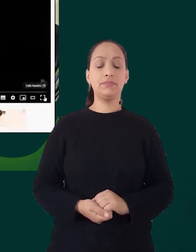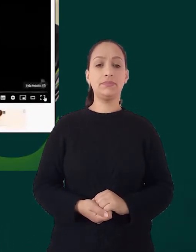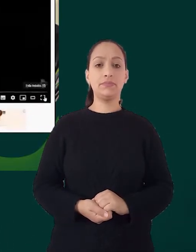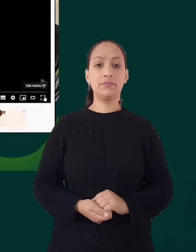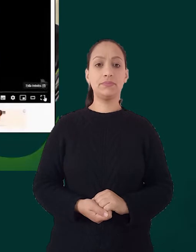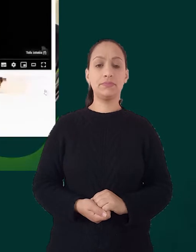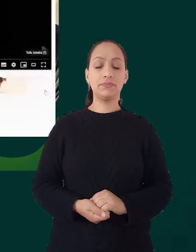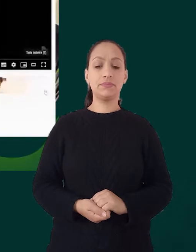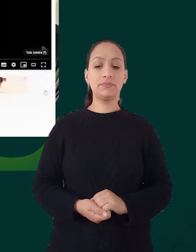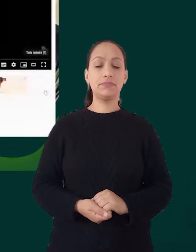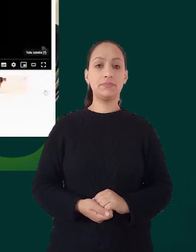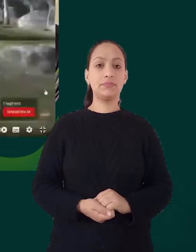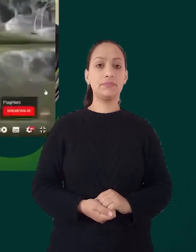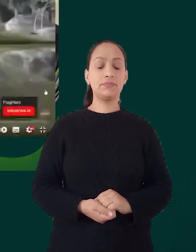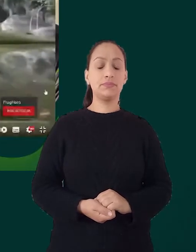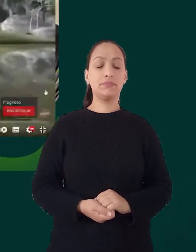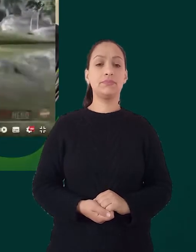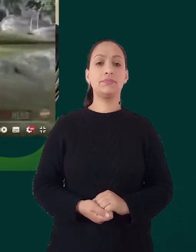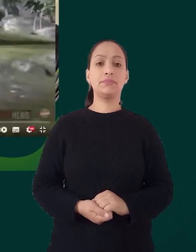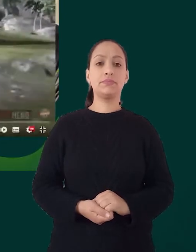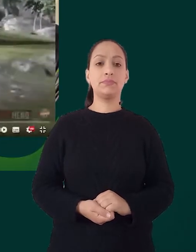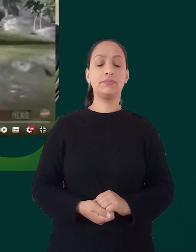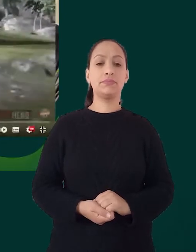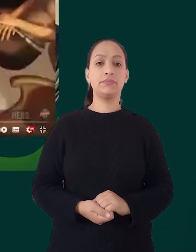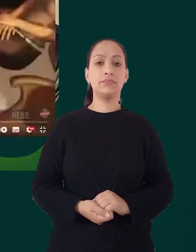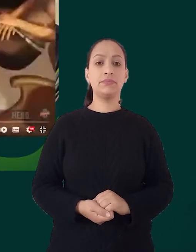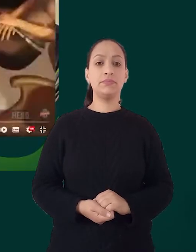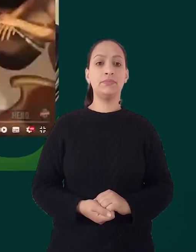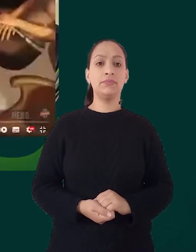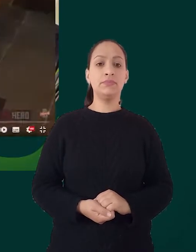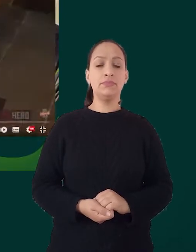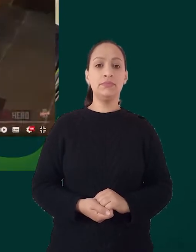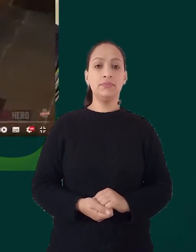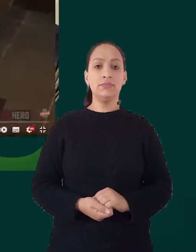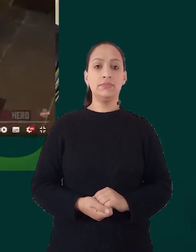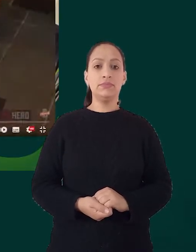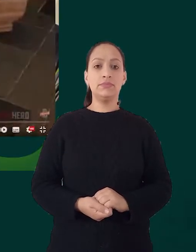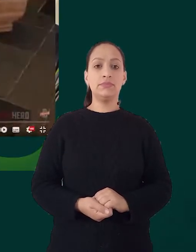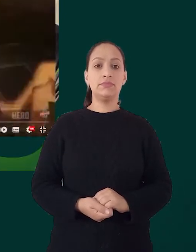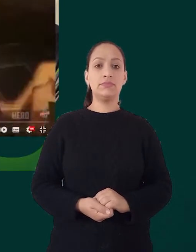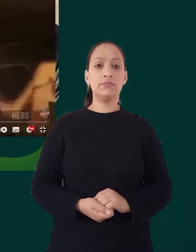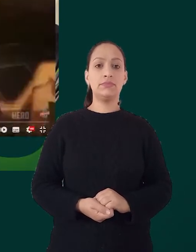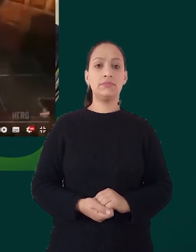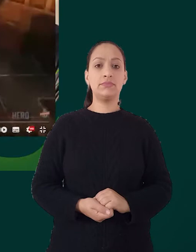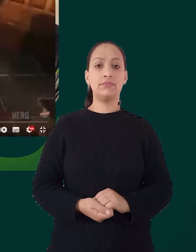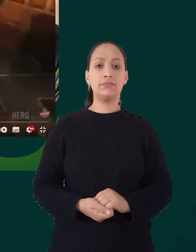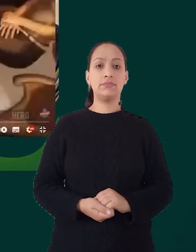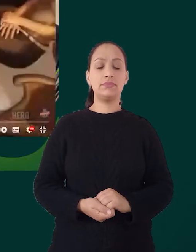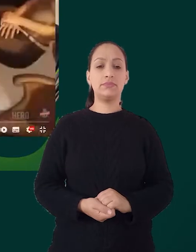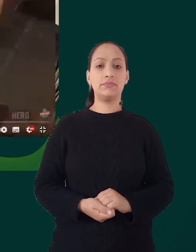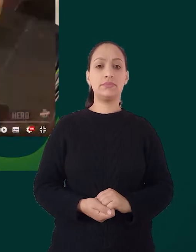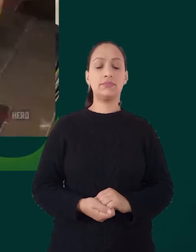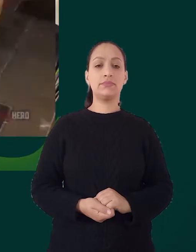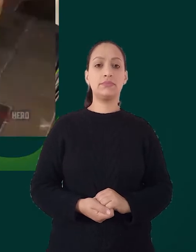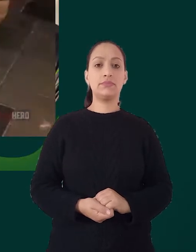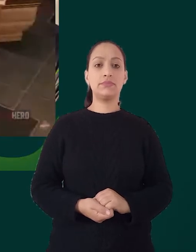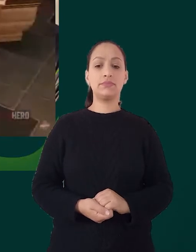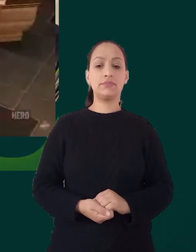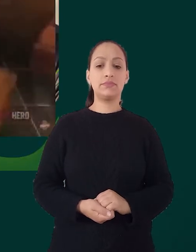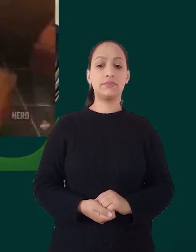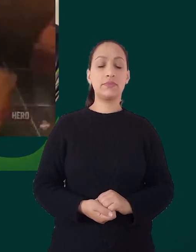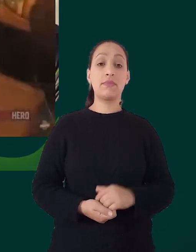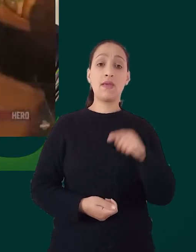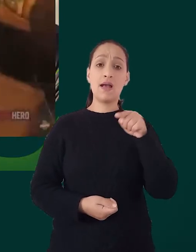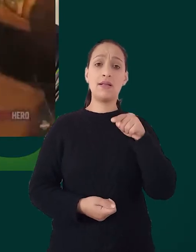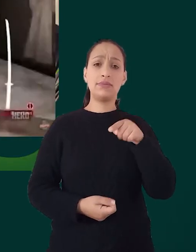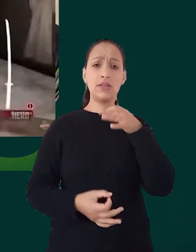natural. The AI system of a video game has to be good enough to render credible scenarios populated with viable, lifelike characters. Aqui eles estão